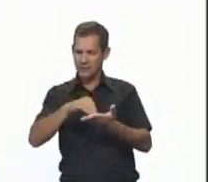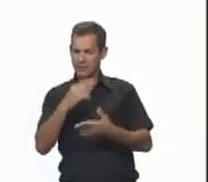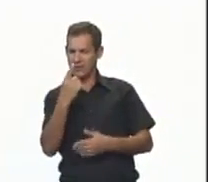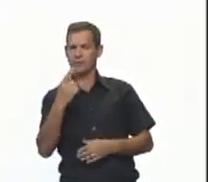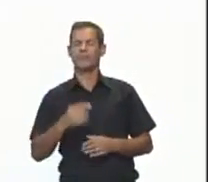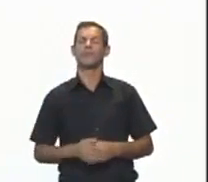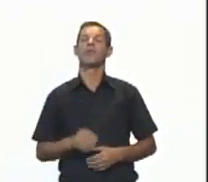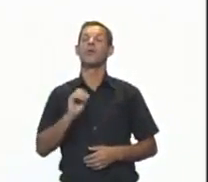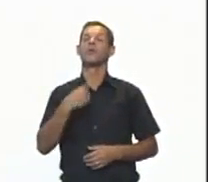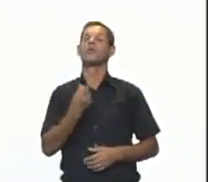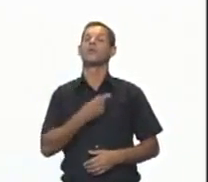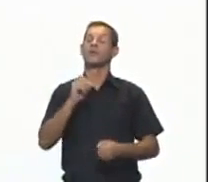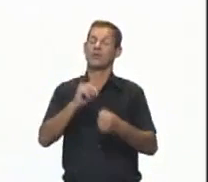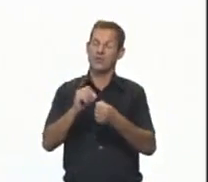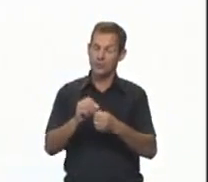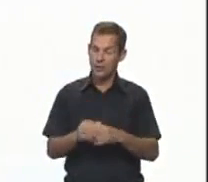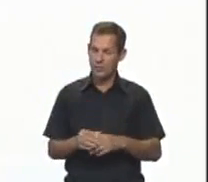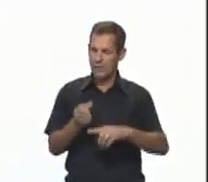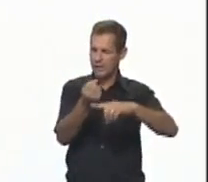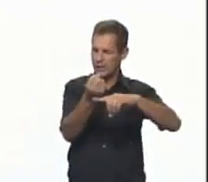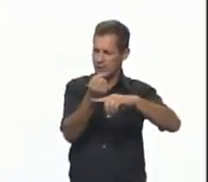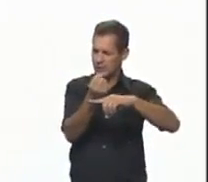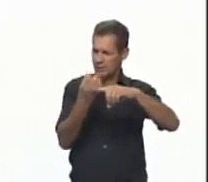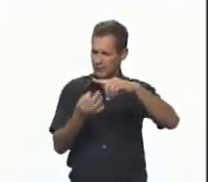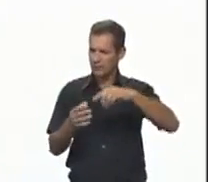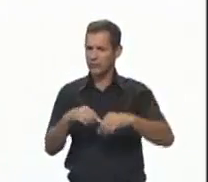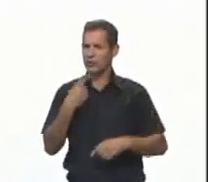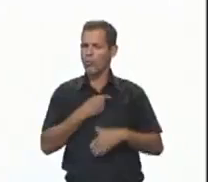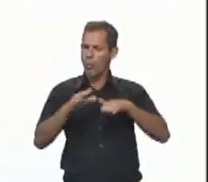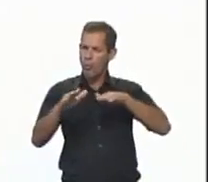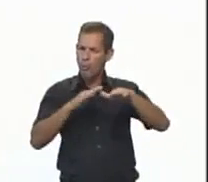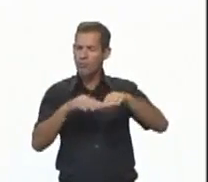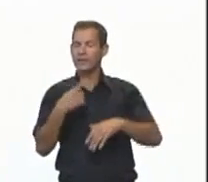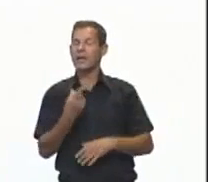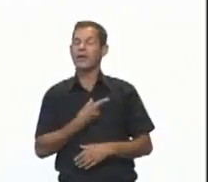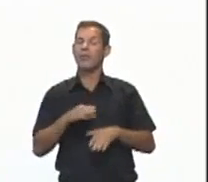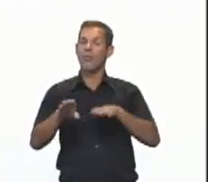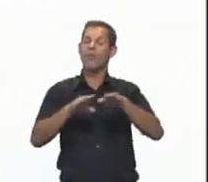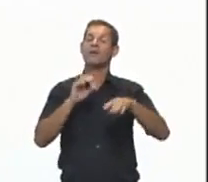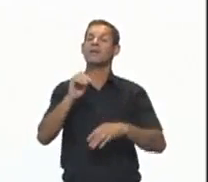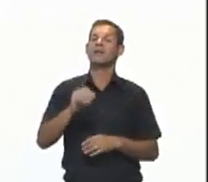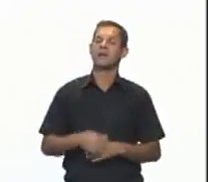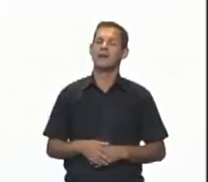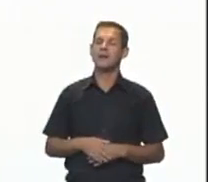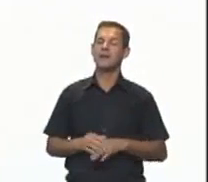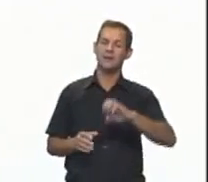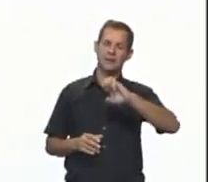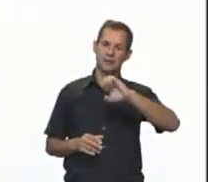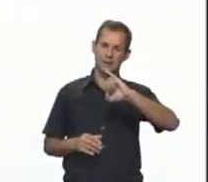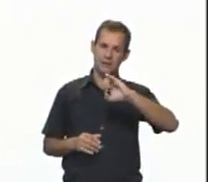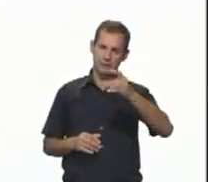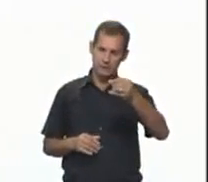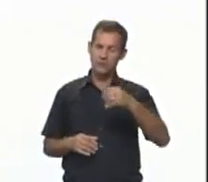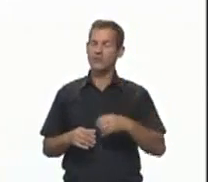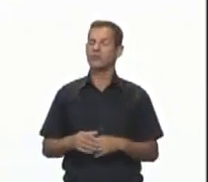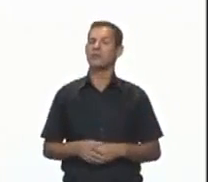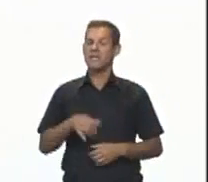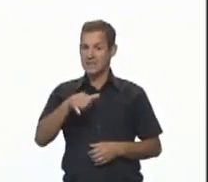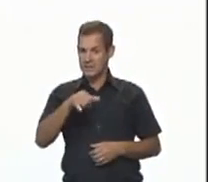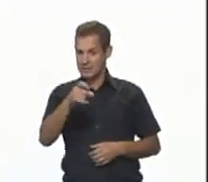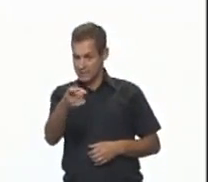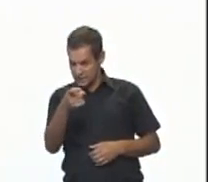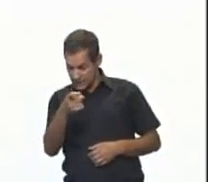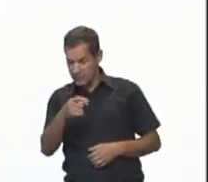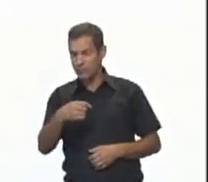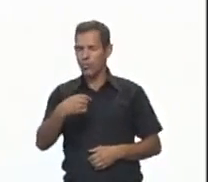a 1. O que a gente vai fazer com essa função? A gente vai rotacioná-la. Nós vamos rotacioná-la em torno de qual eixo? Em torno do eixo